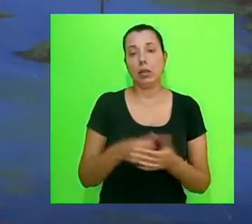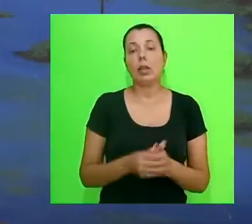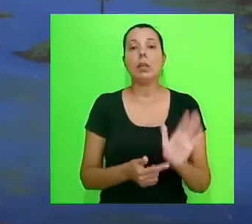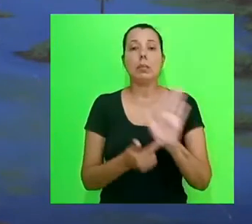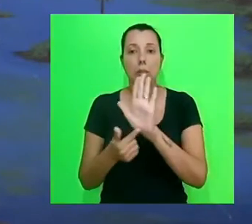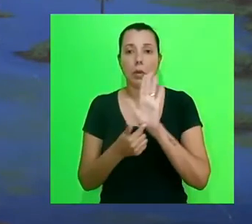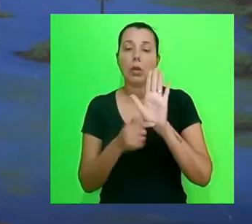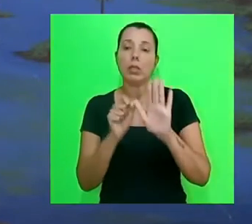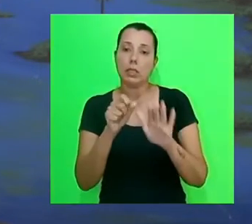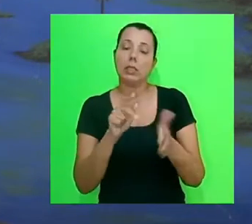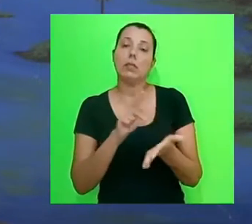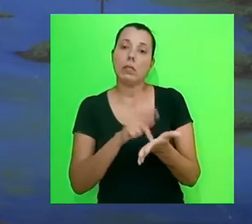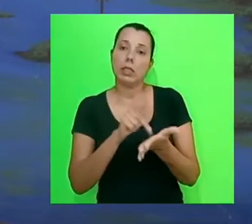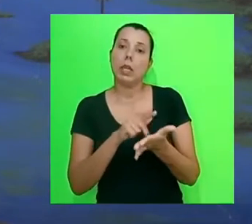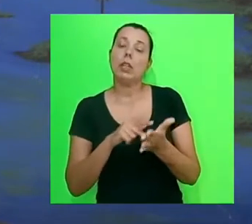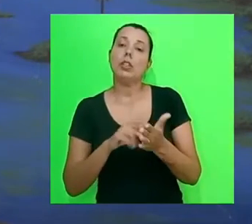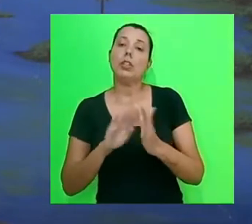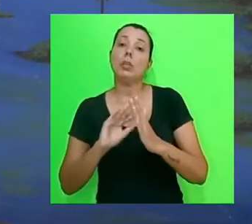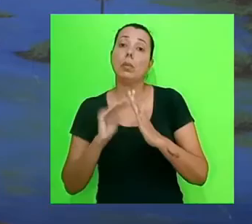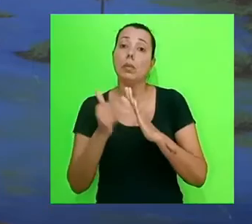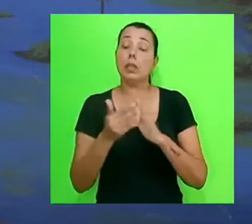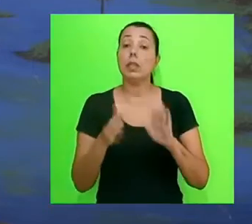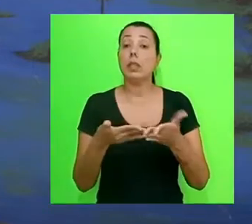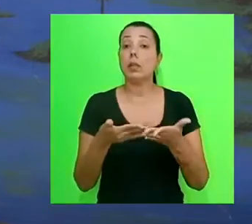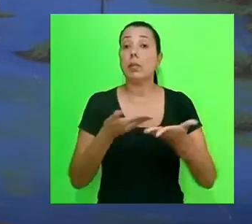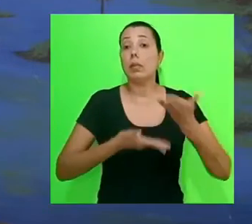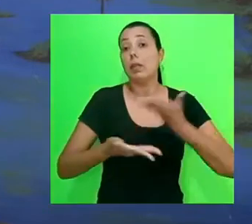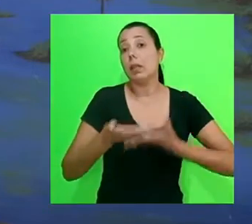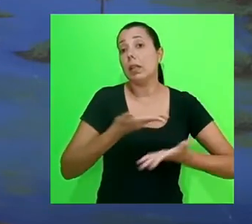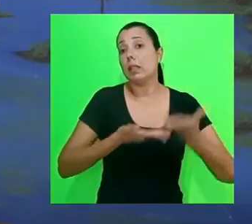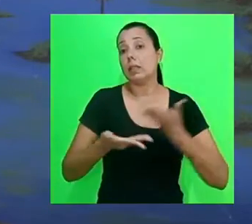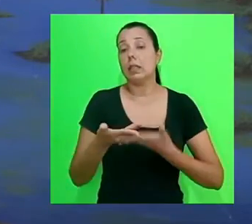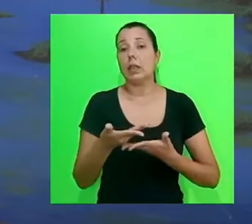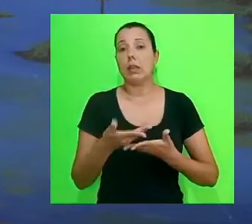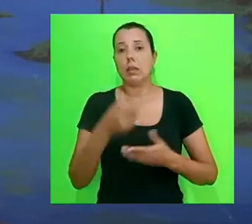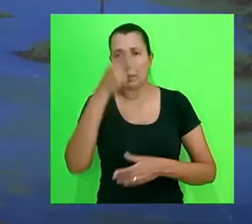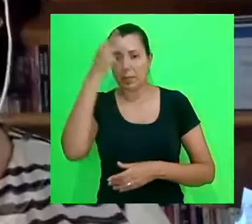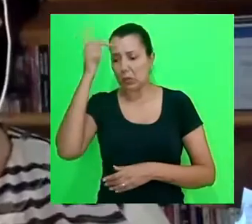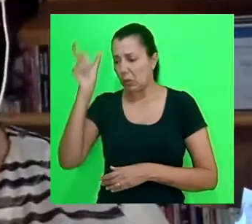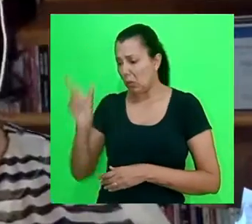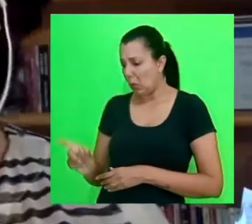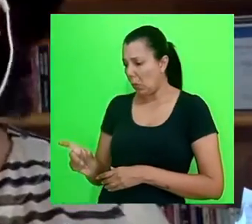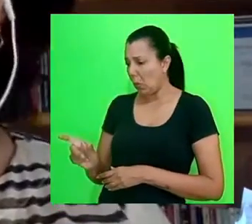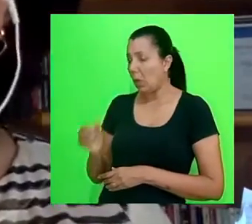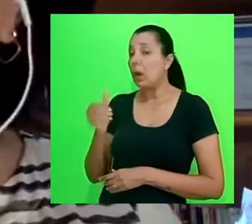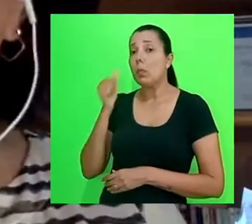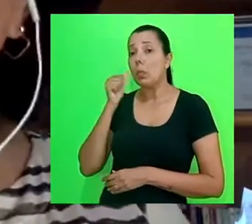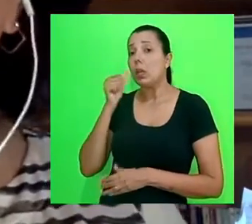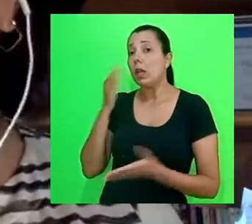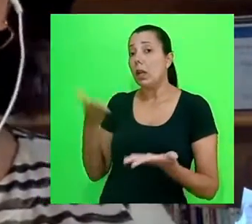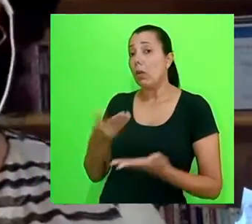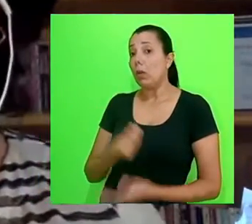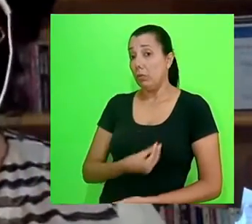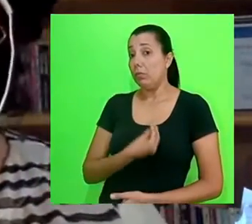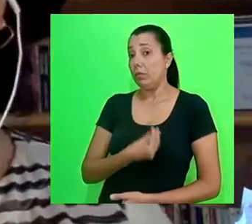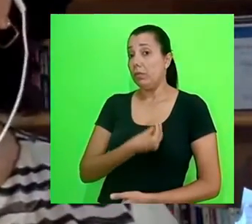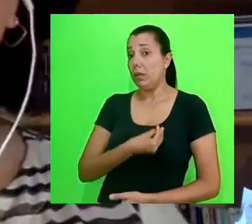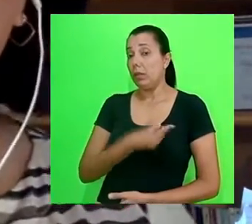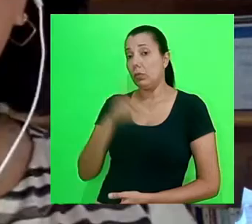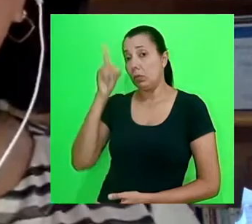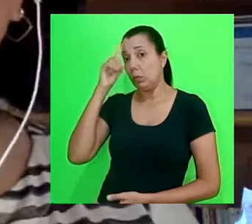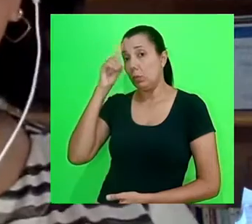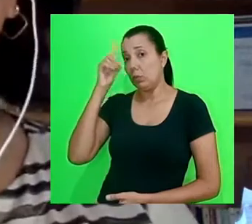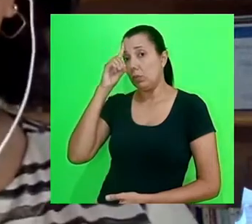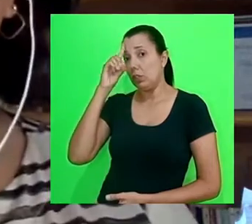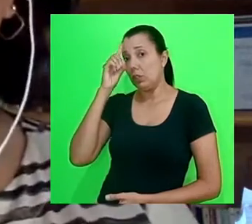pessoa dentro desse lar, em meio a essa pandemia, em meio a esse confinamento? Então, veja bem, então nós estamos agora